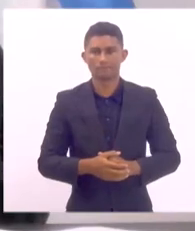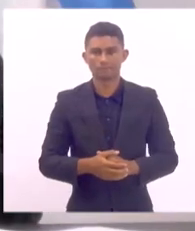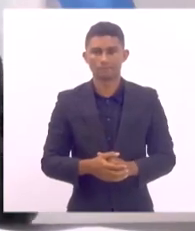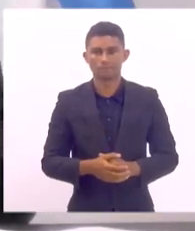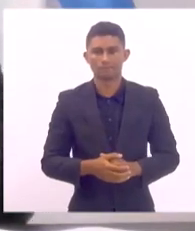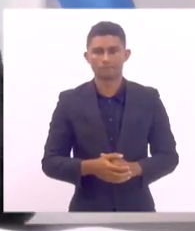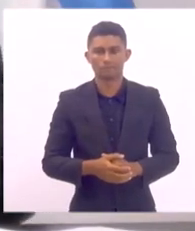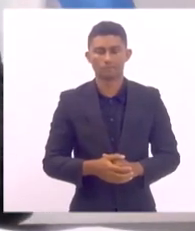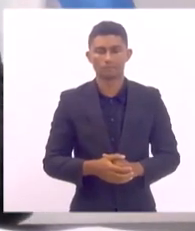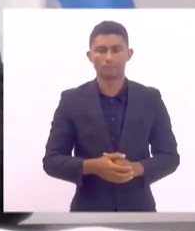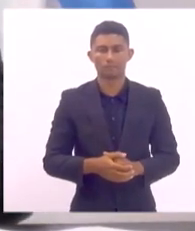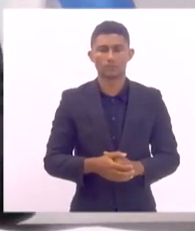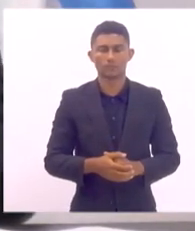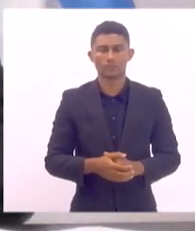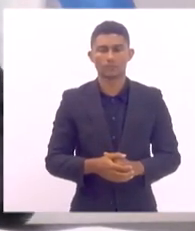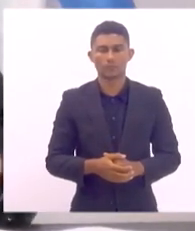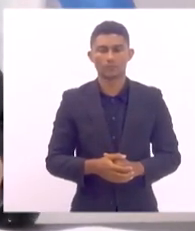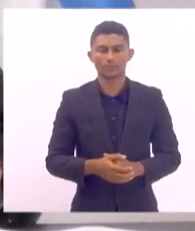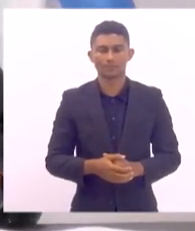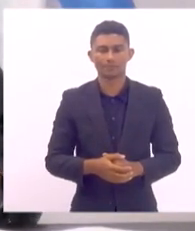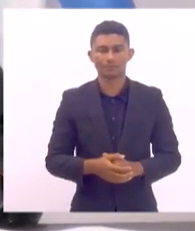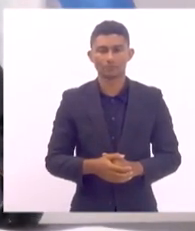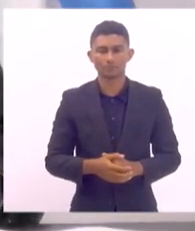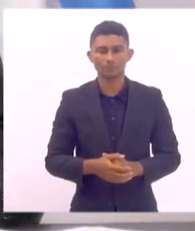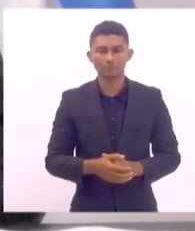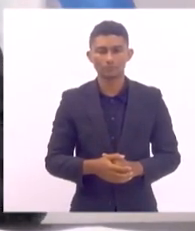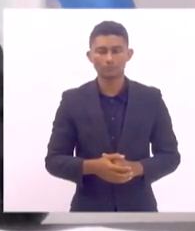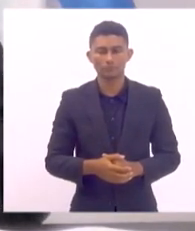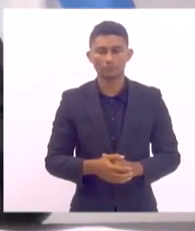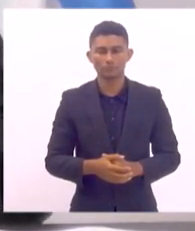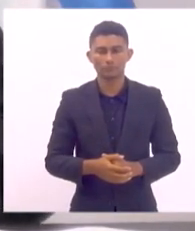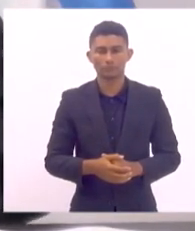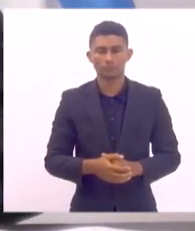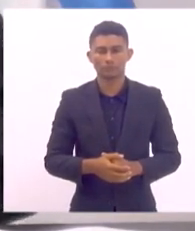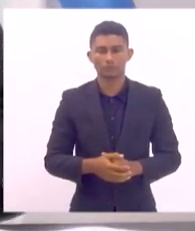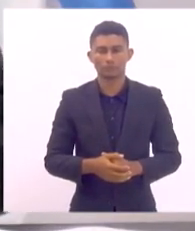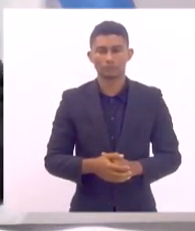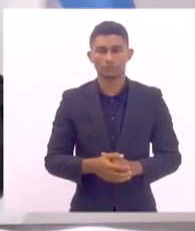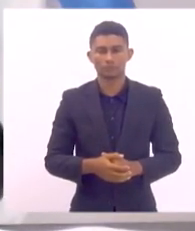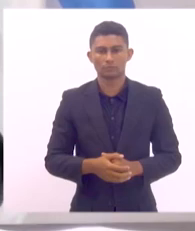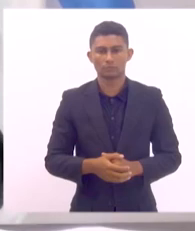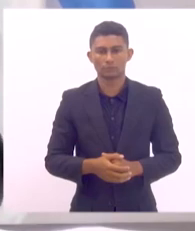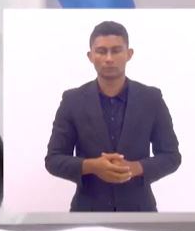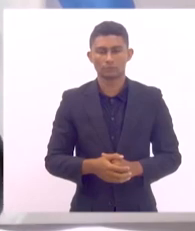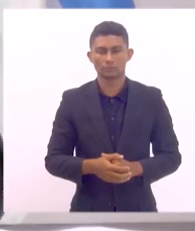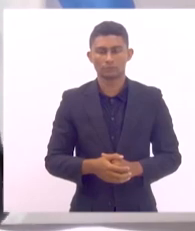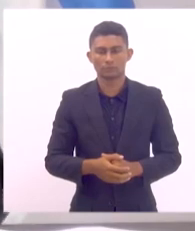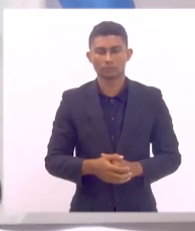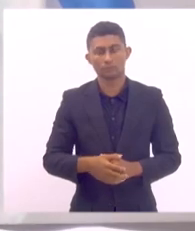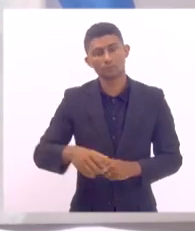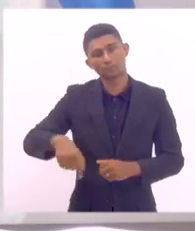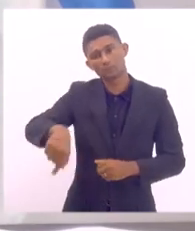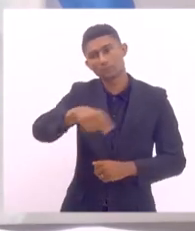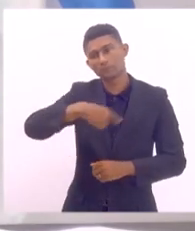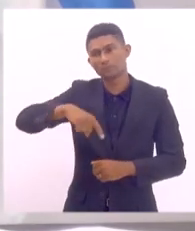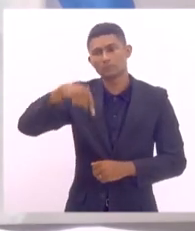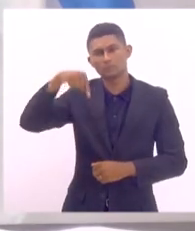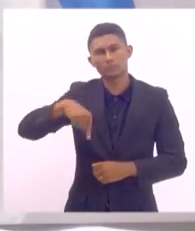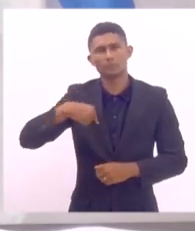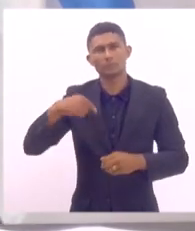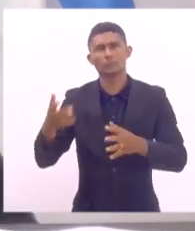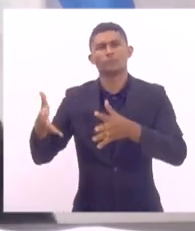sobre. Esse agora? Olha só. Nós já. Nós estamos aqui, eu cheguei aqui,